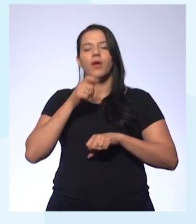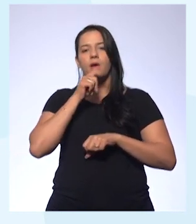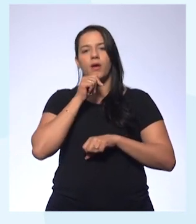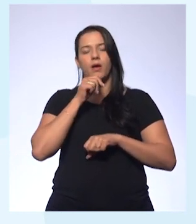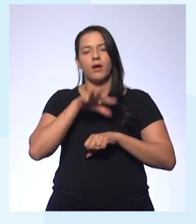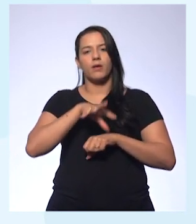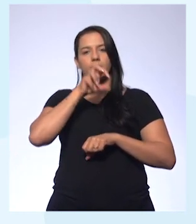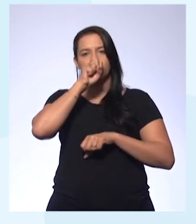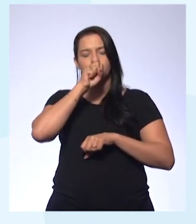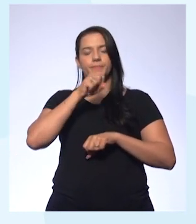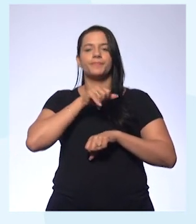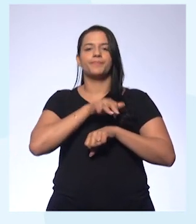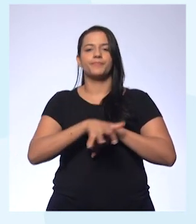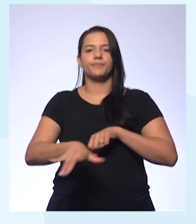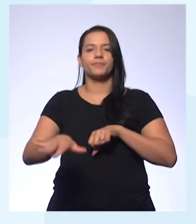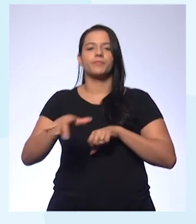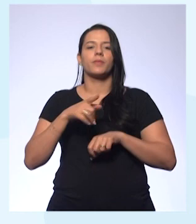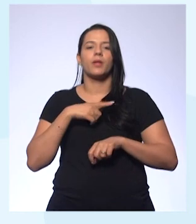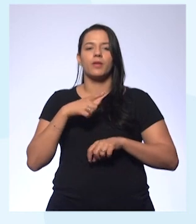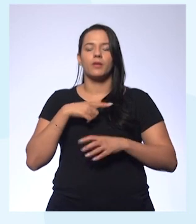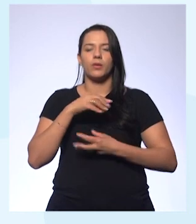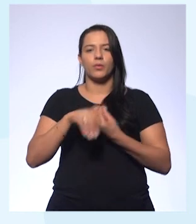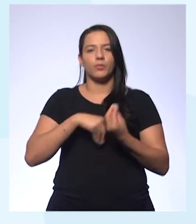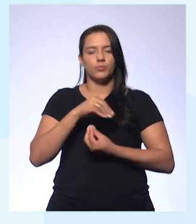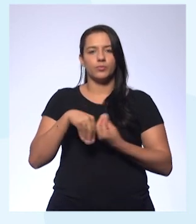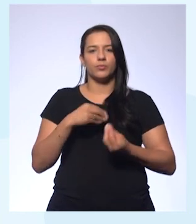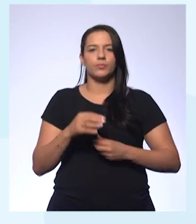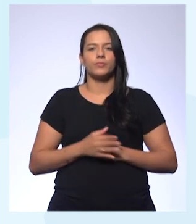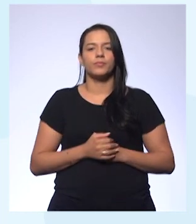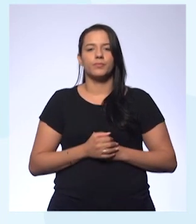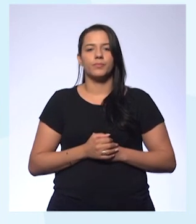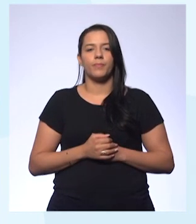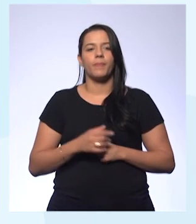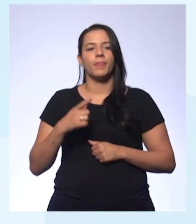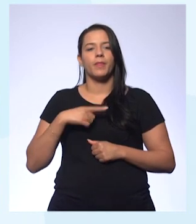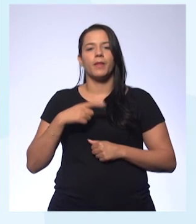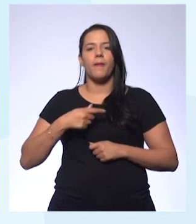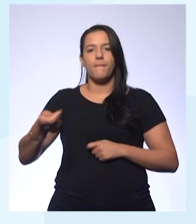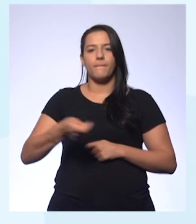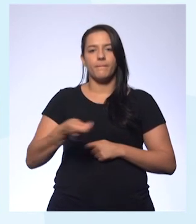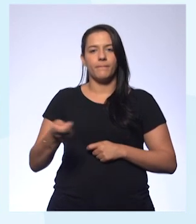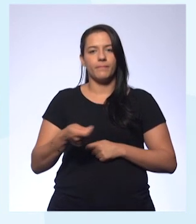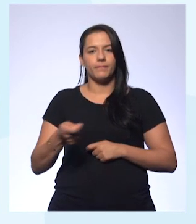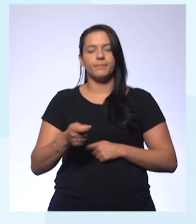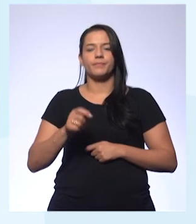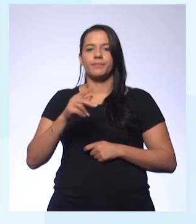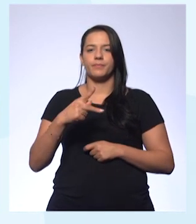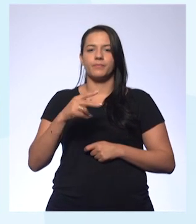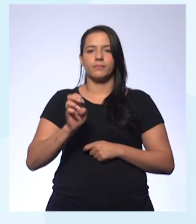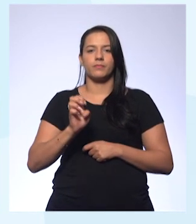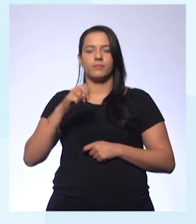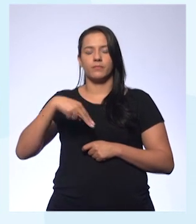ar que vai ser submetida a essa mistura. Peneiração ou